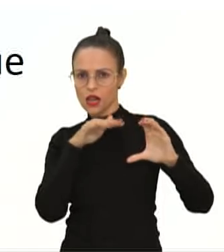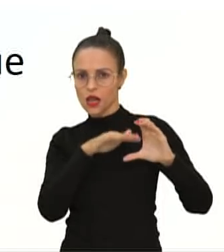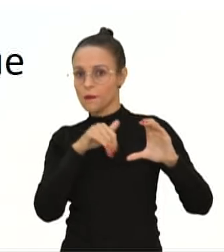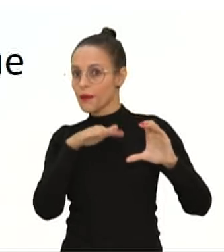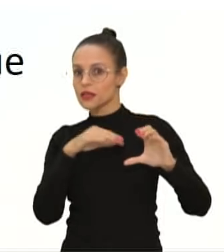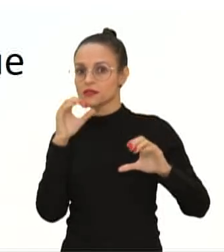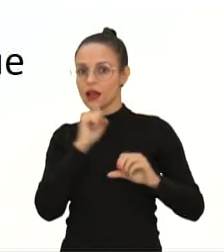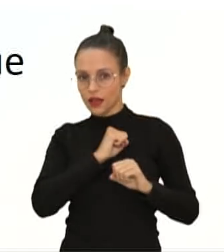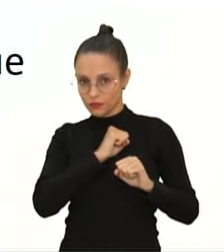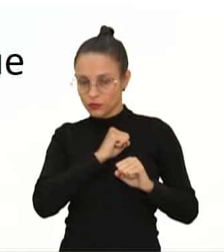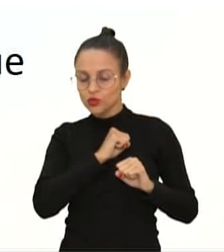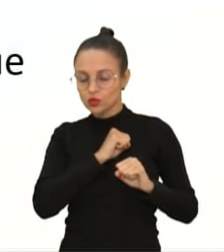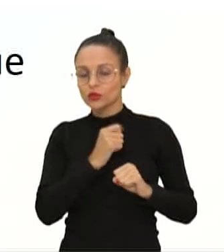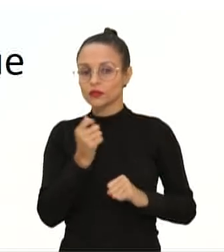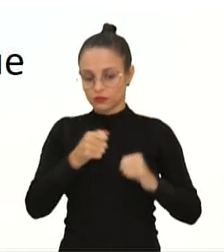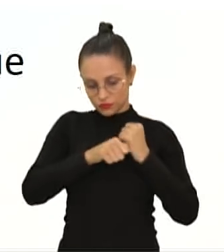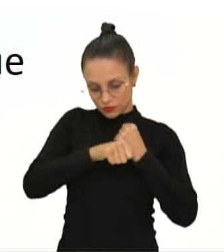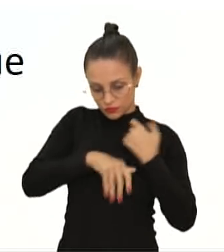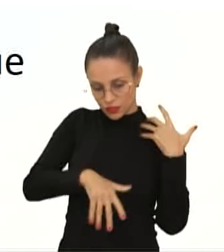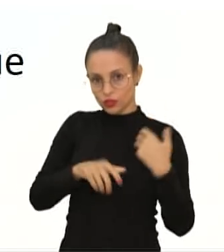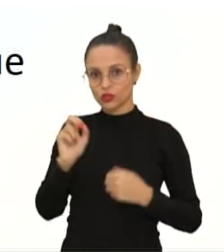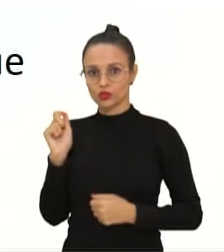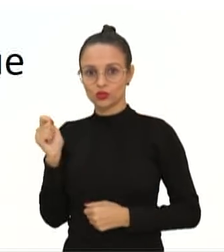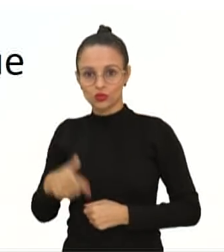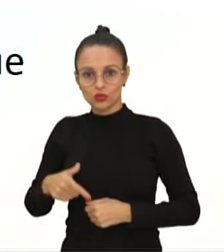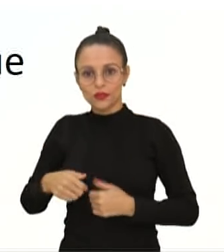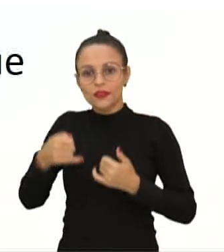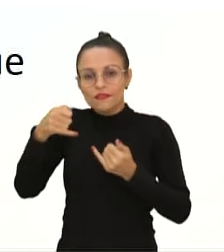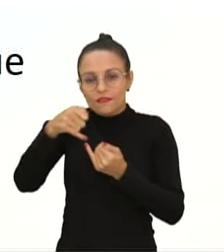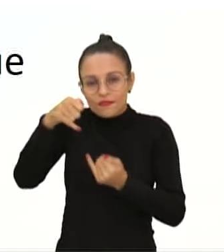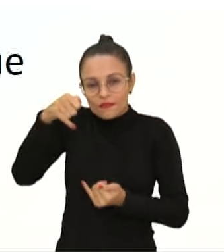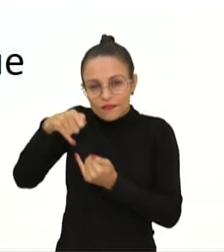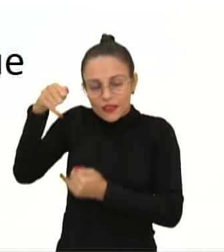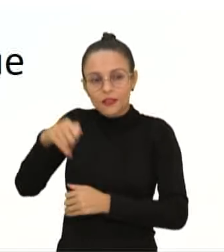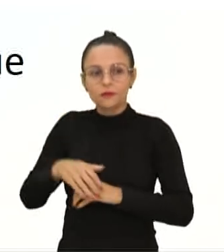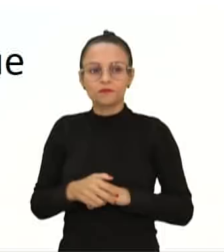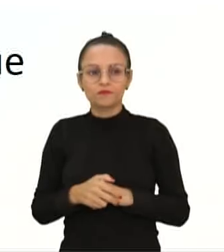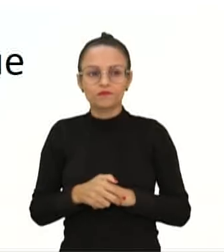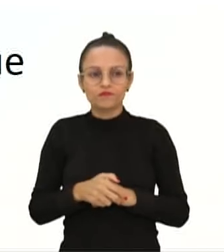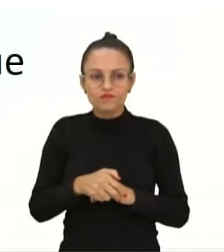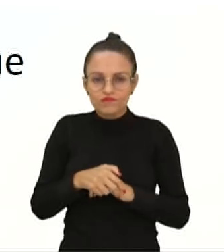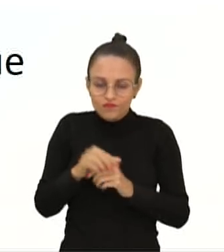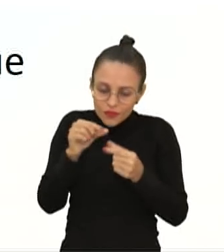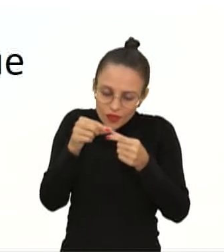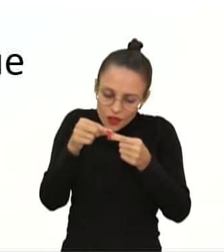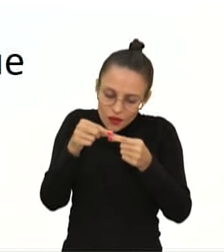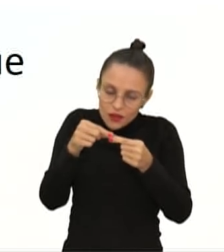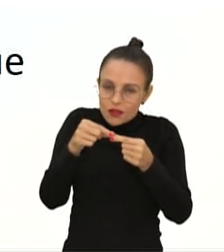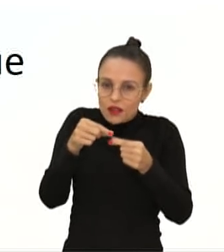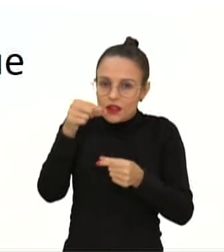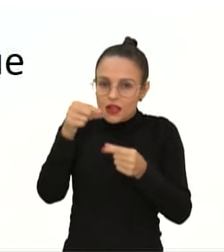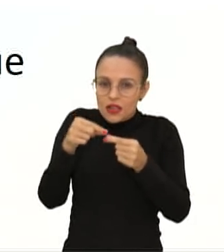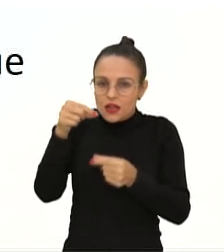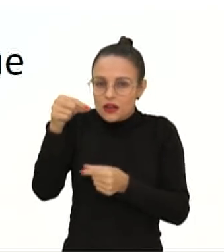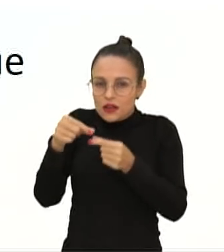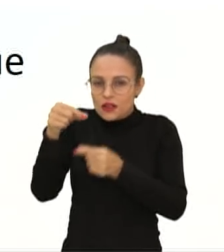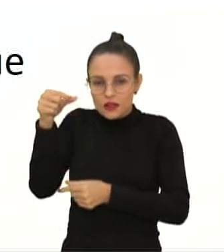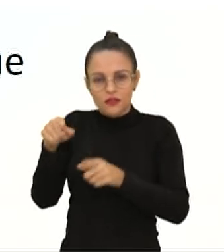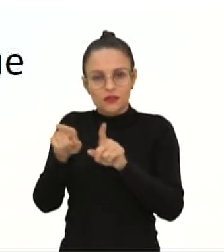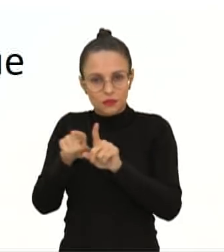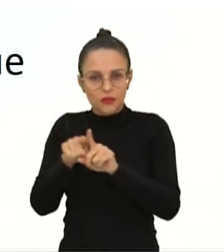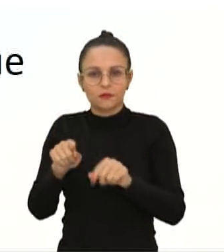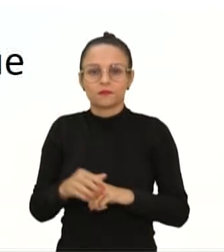mais rapidamente nas artérias do que nas veias, tá? E as paredes delas também são um pouquinho